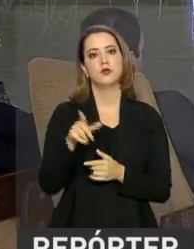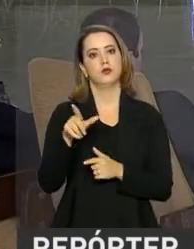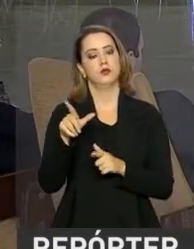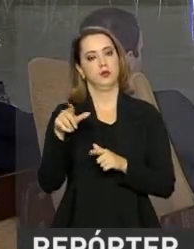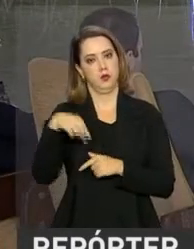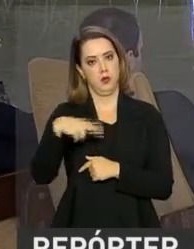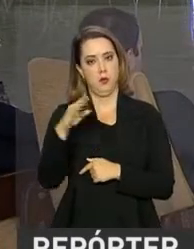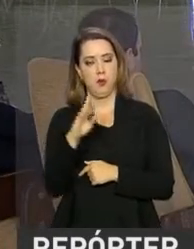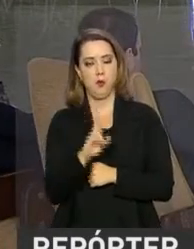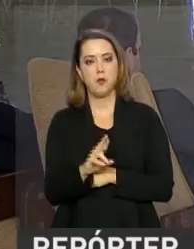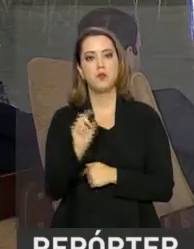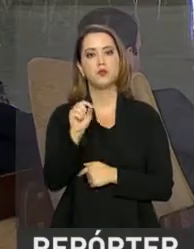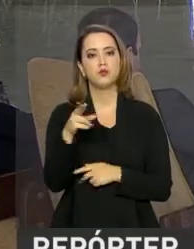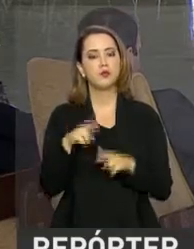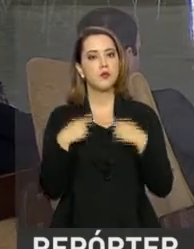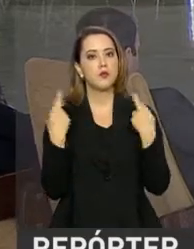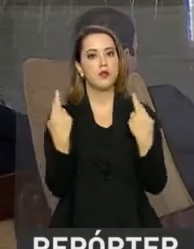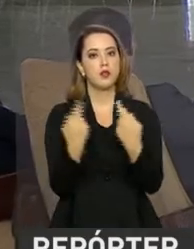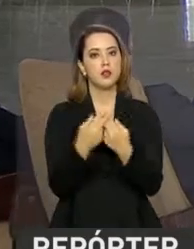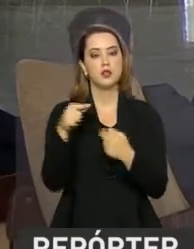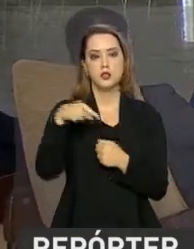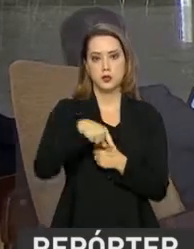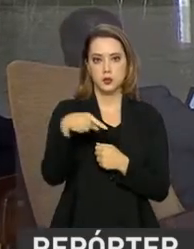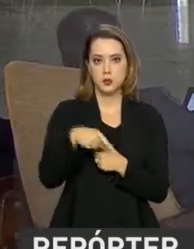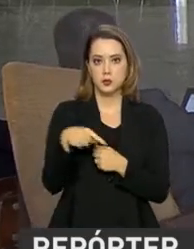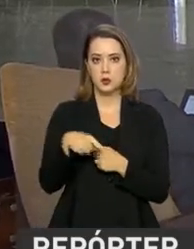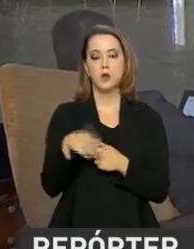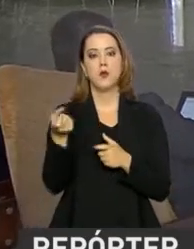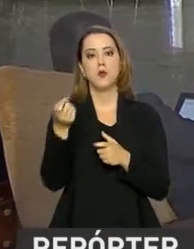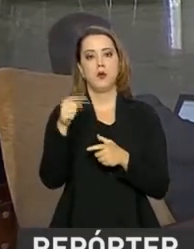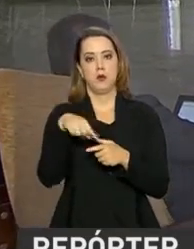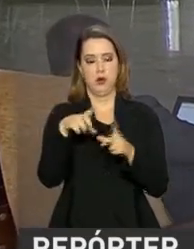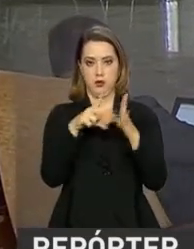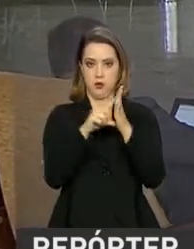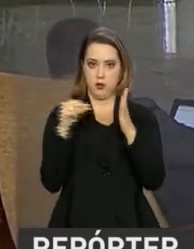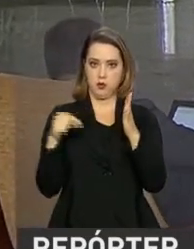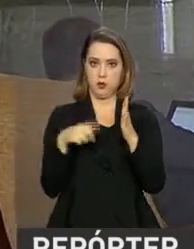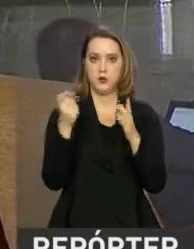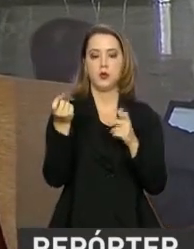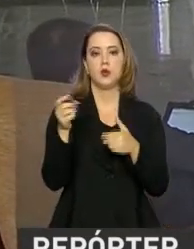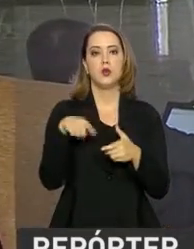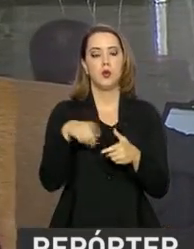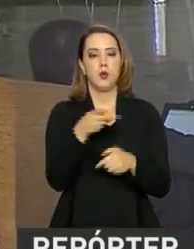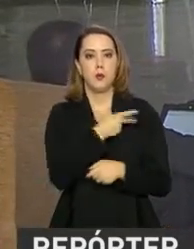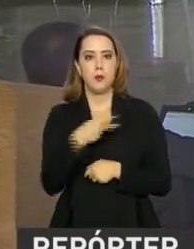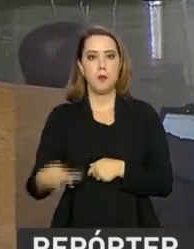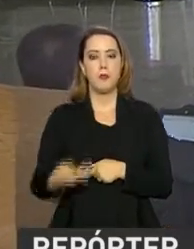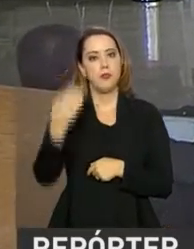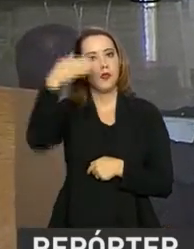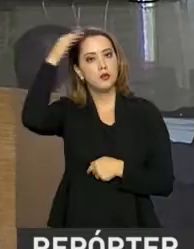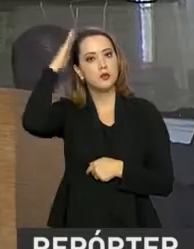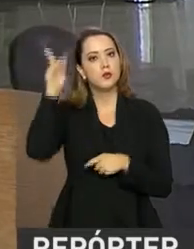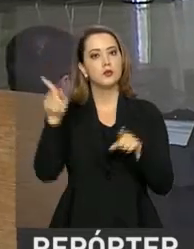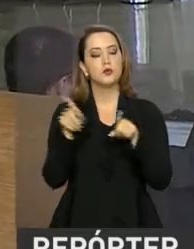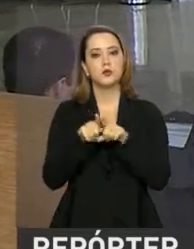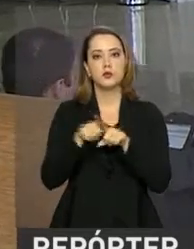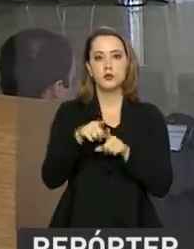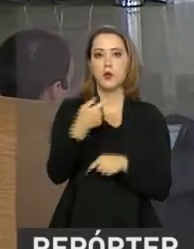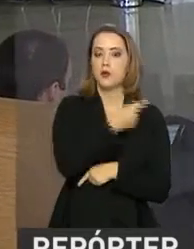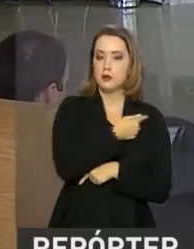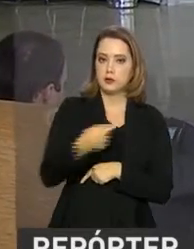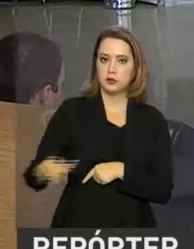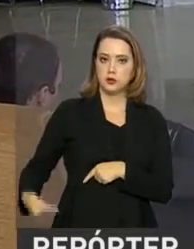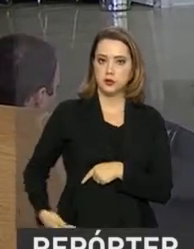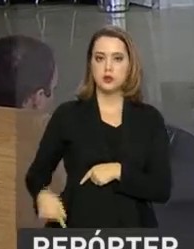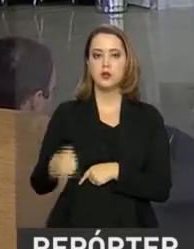nbr a reunião aqui no palácio do planalto entre o presidente em exercício michel temer os governadores começou agora há pouco antes